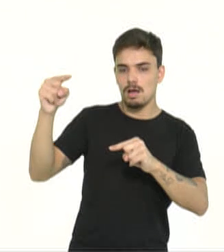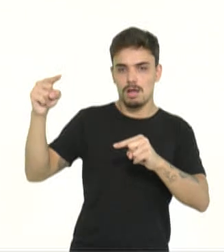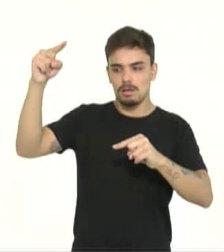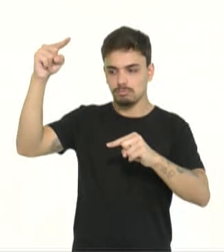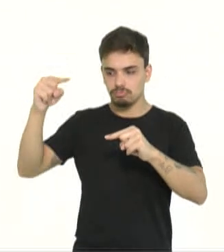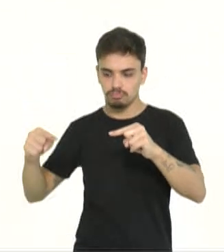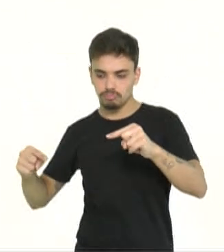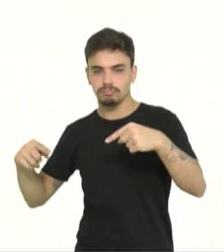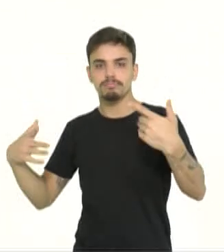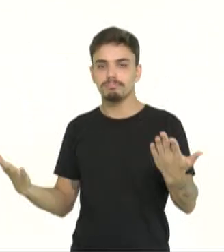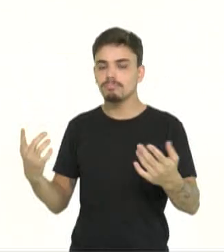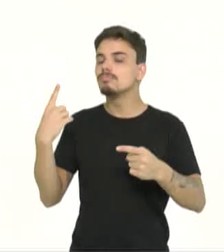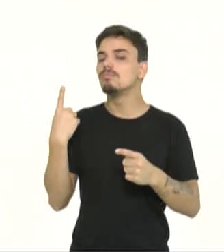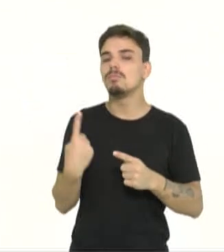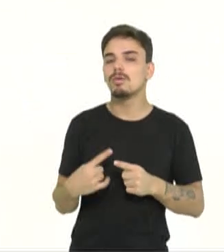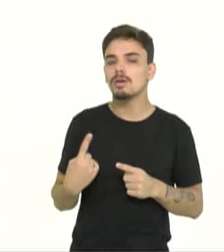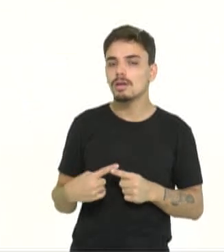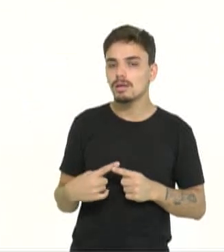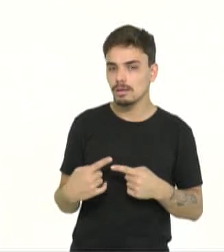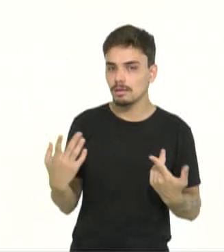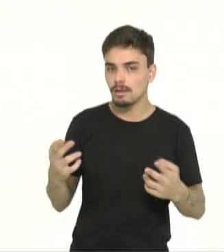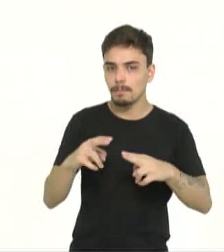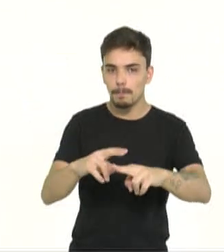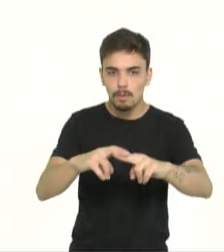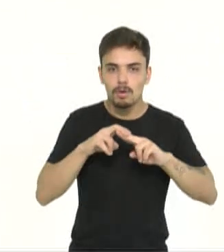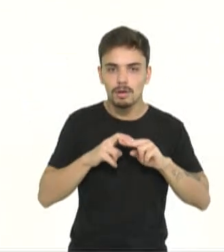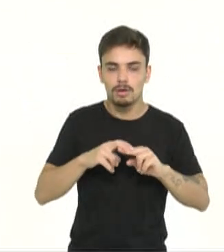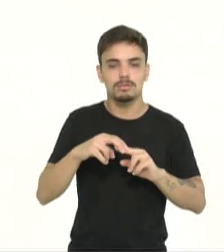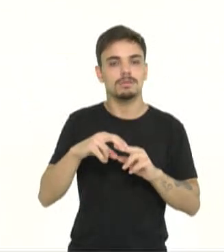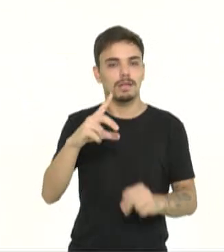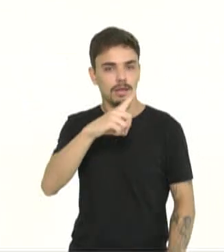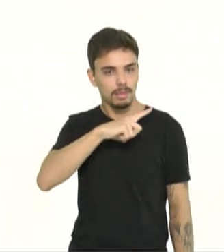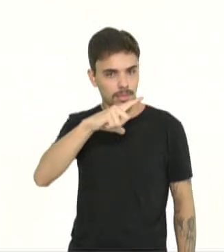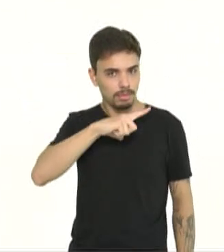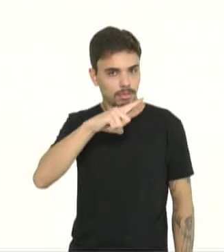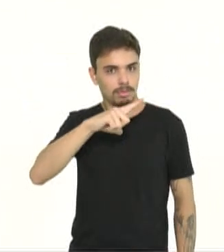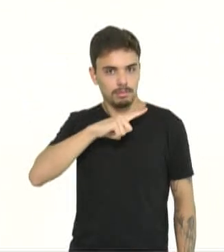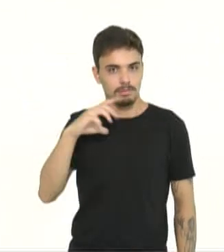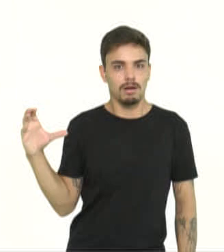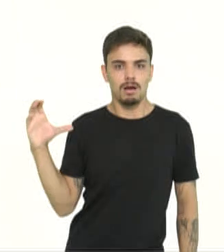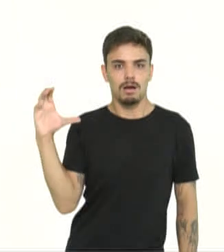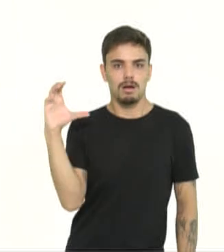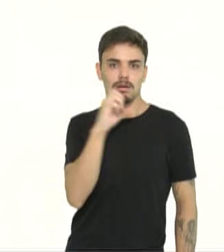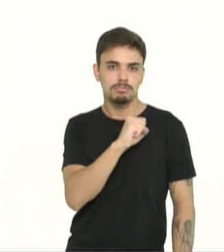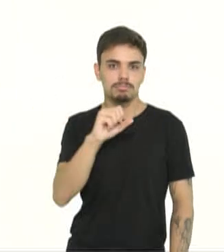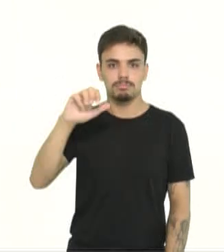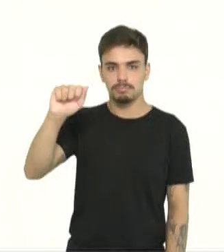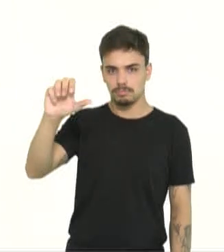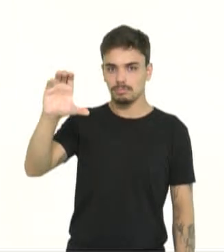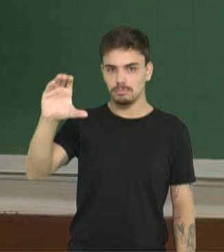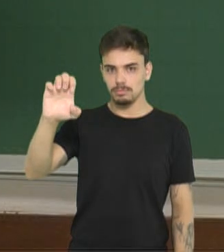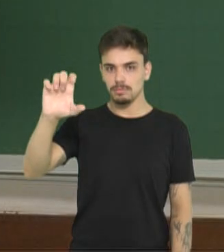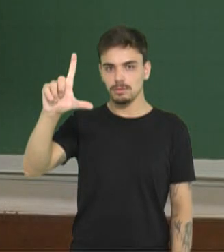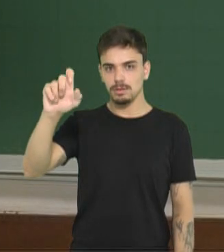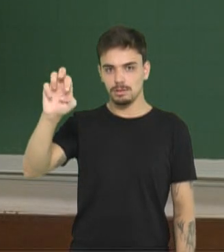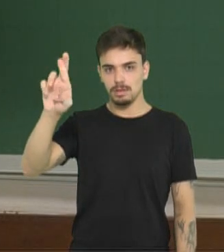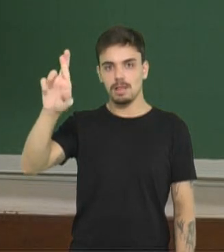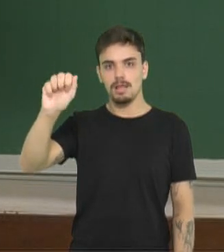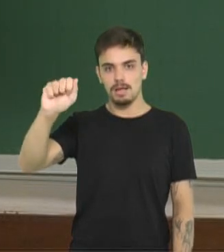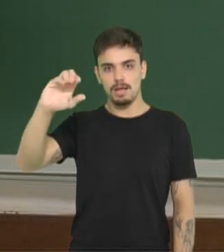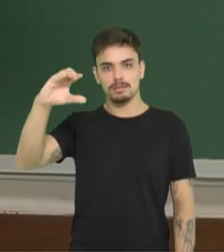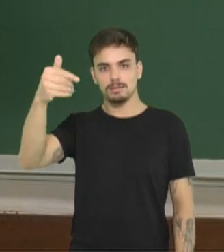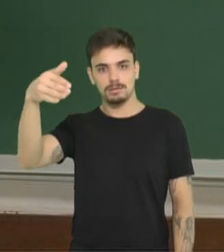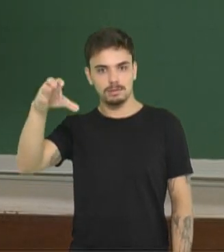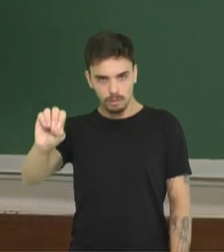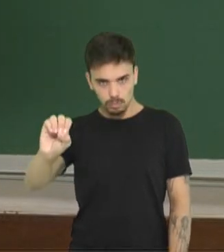diminui. Isso por quê? Isso por conta da existência da aceleração, tá? É justamente a aceleração